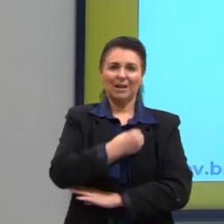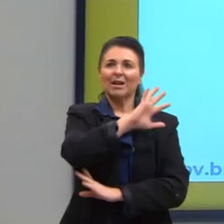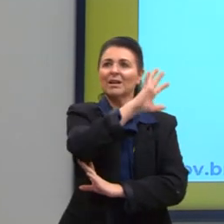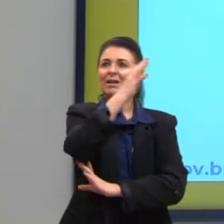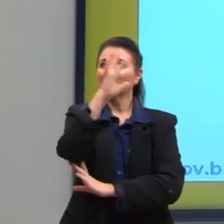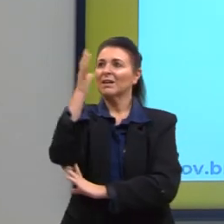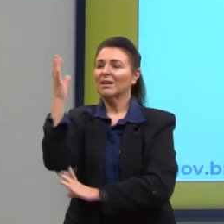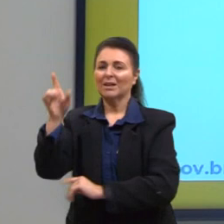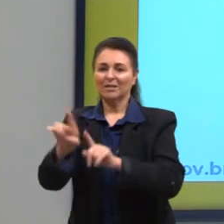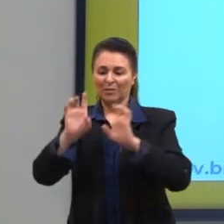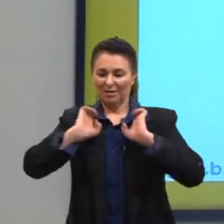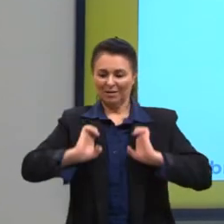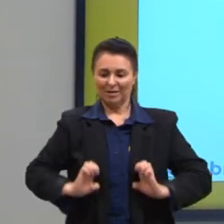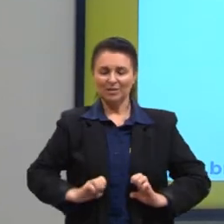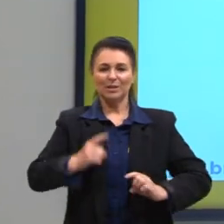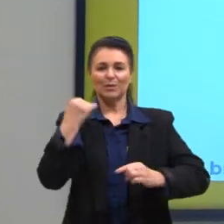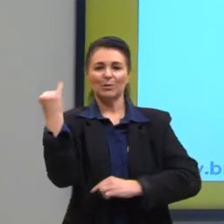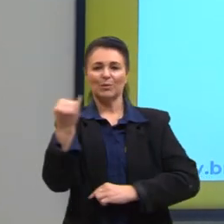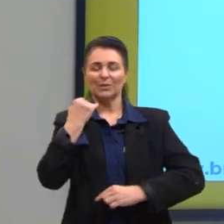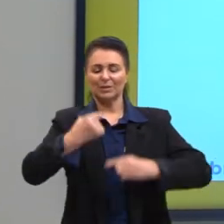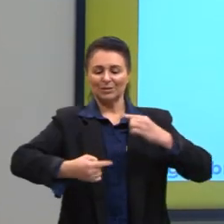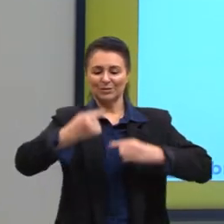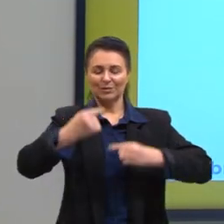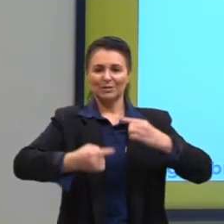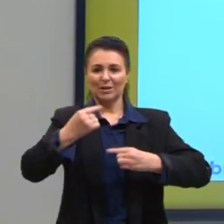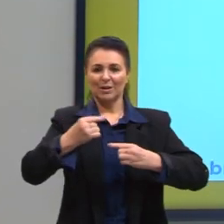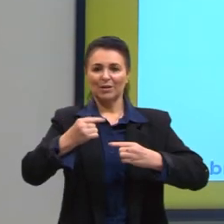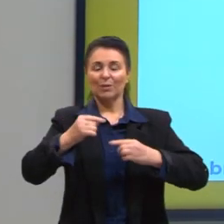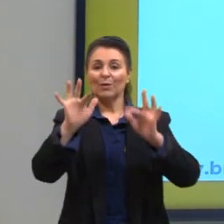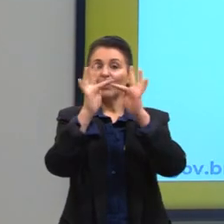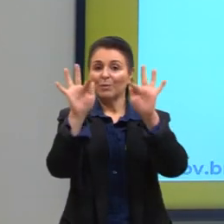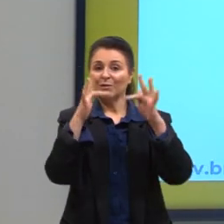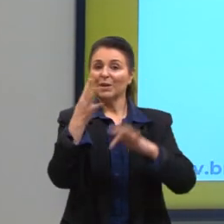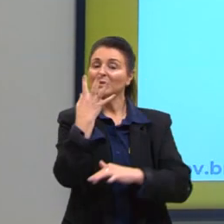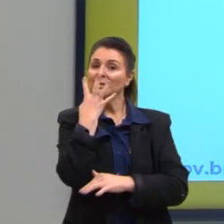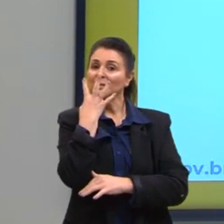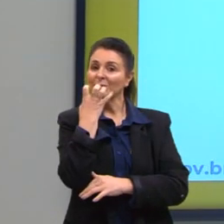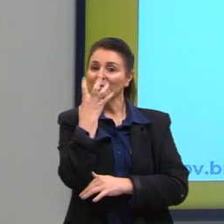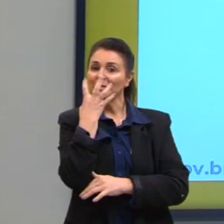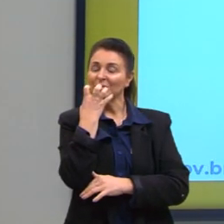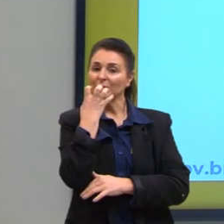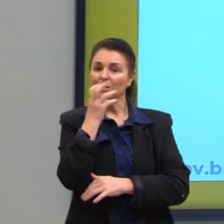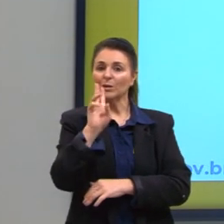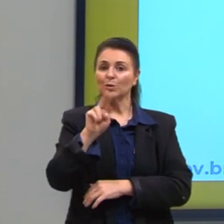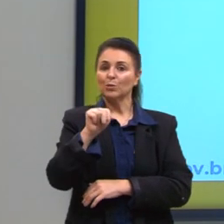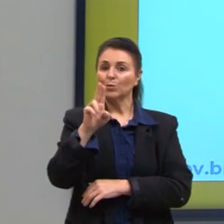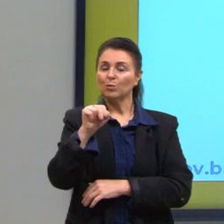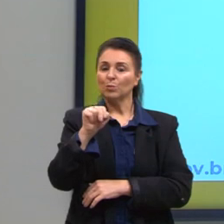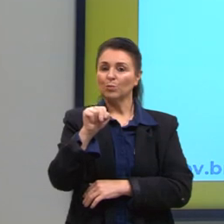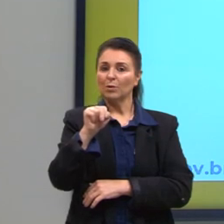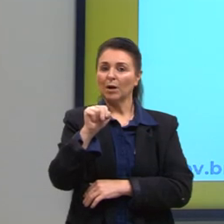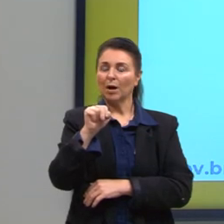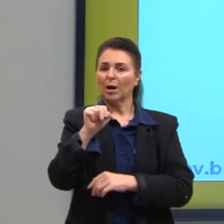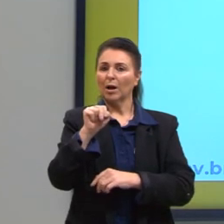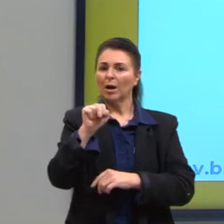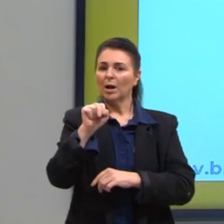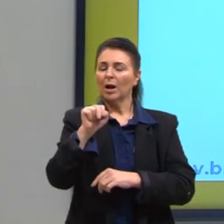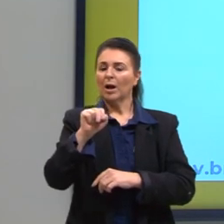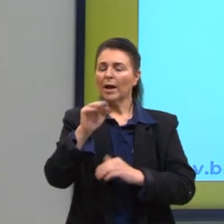poética são importantes nessa discussão Encerrando o Claro condição a frase do nit nunca é alto o preço